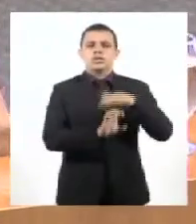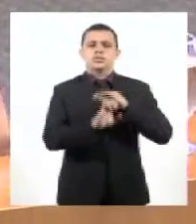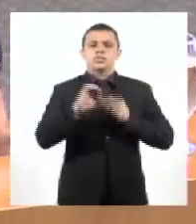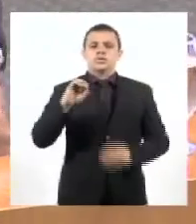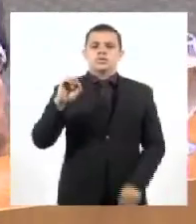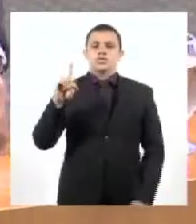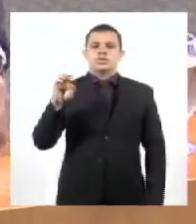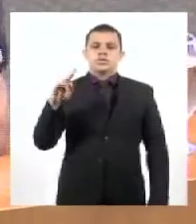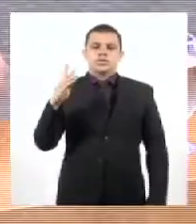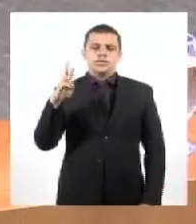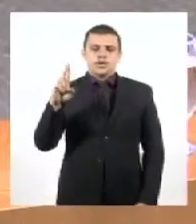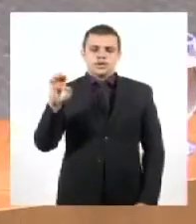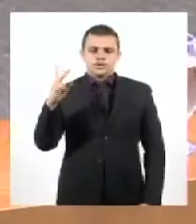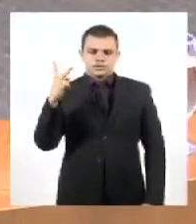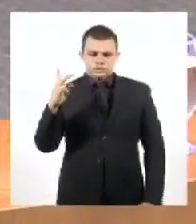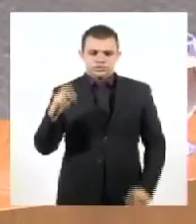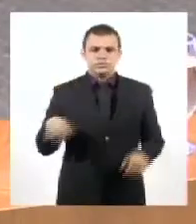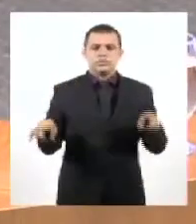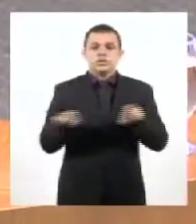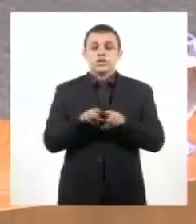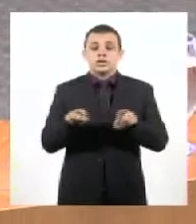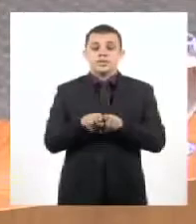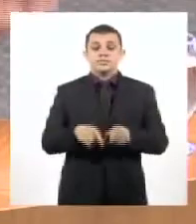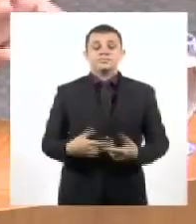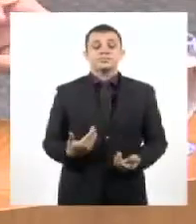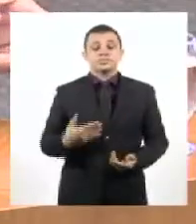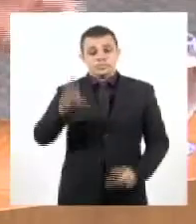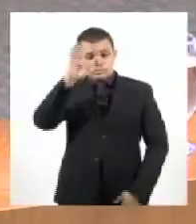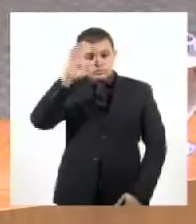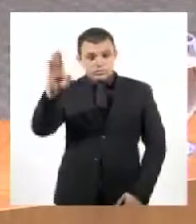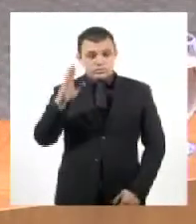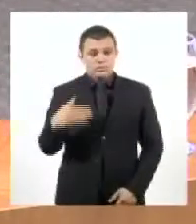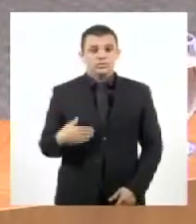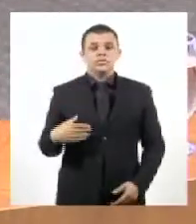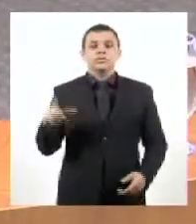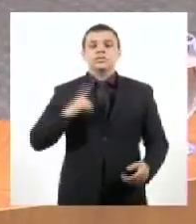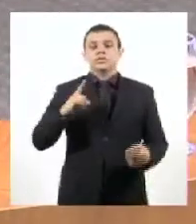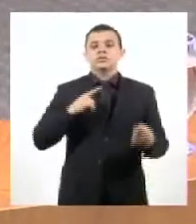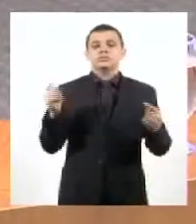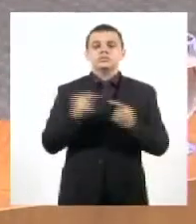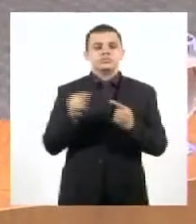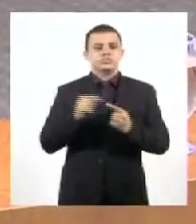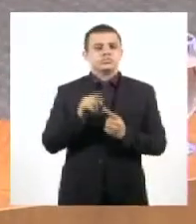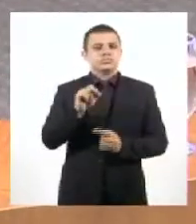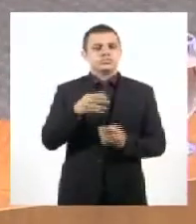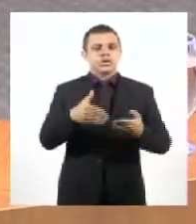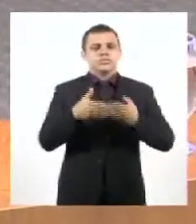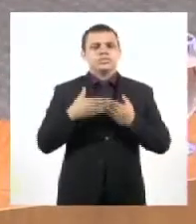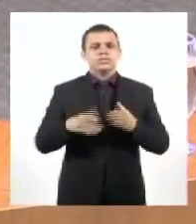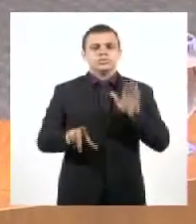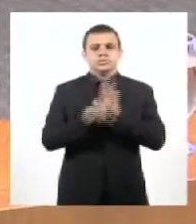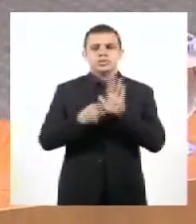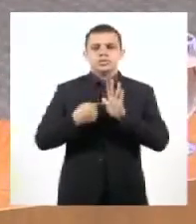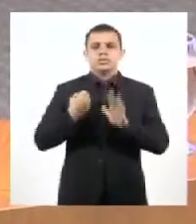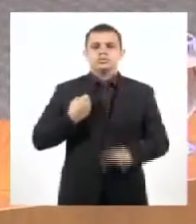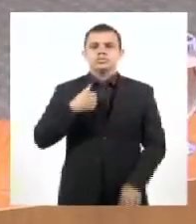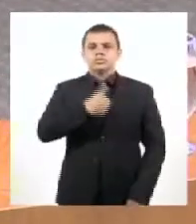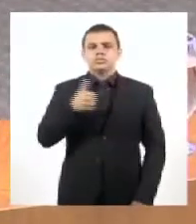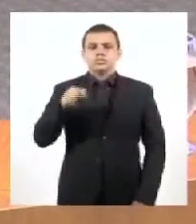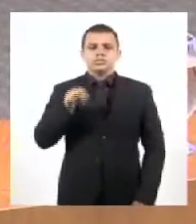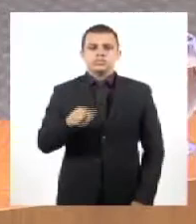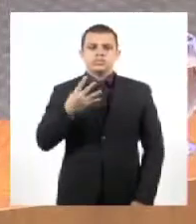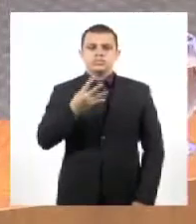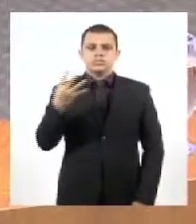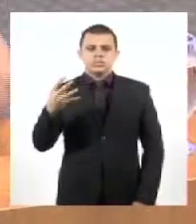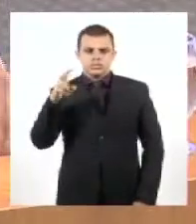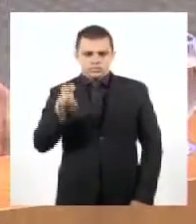Odebrecht e, principalmente, poder cumprir os requisitos básicos estabelecidos na Lei 11.445, que é a